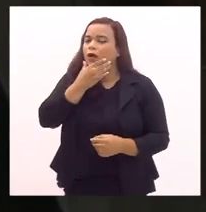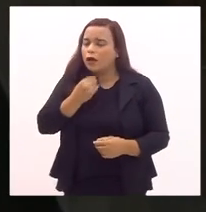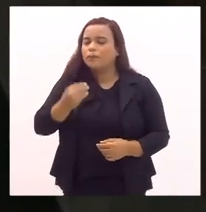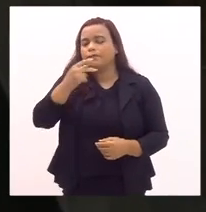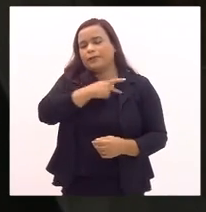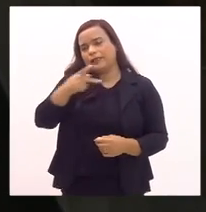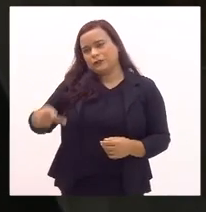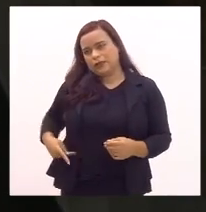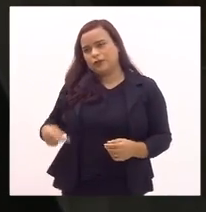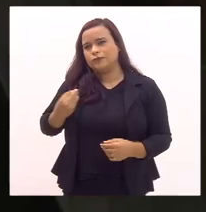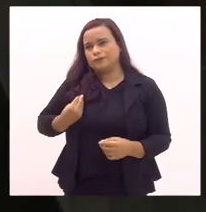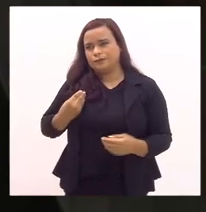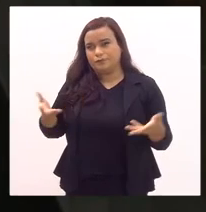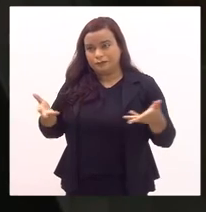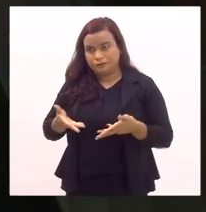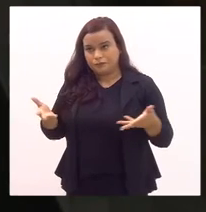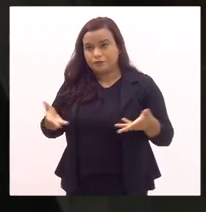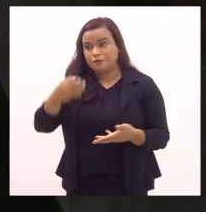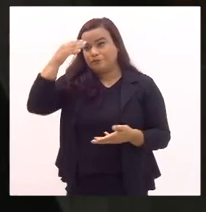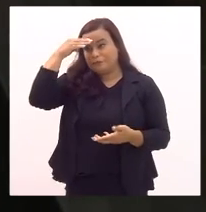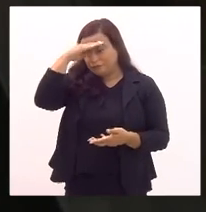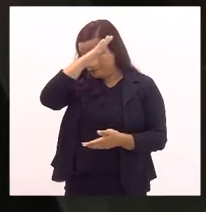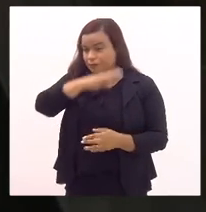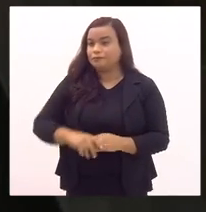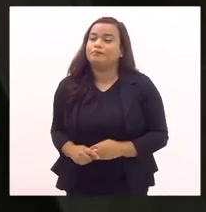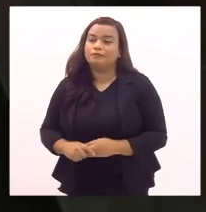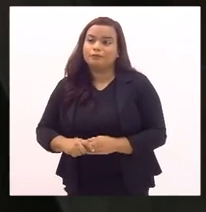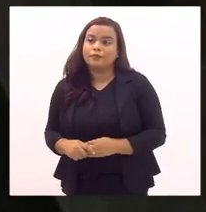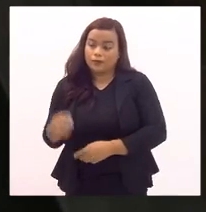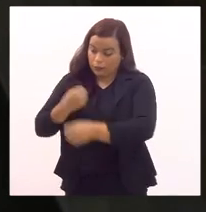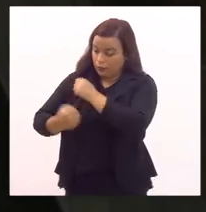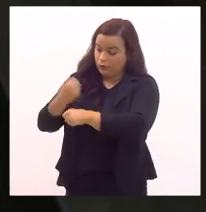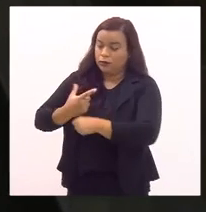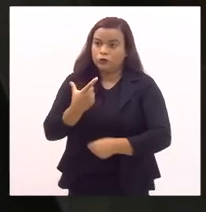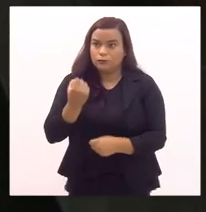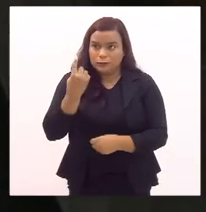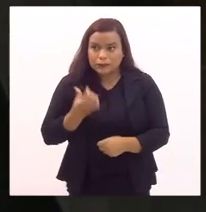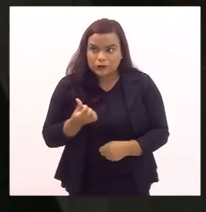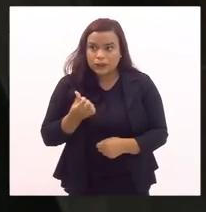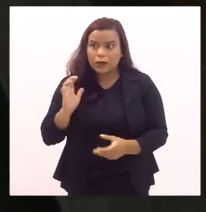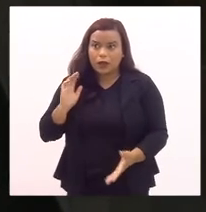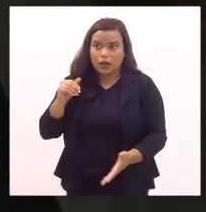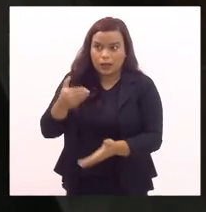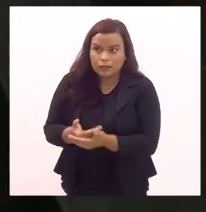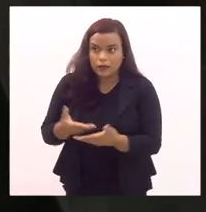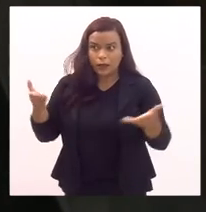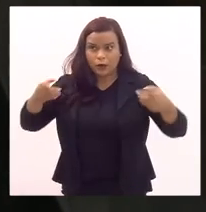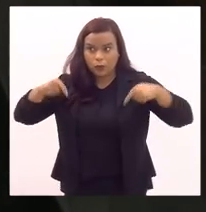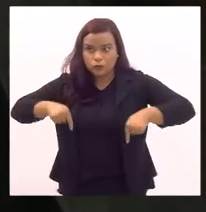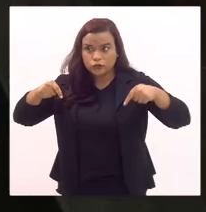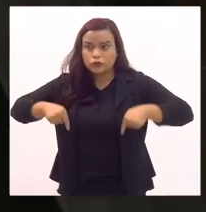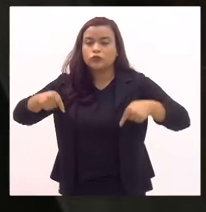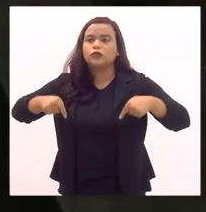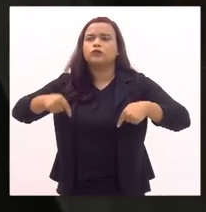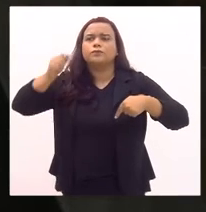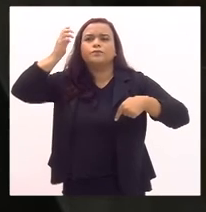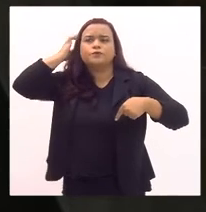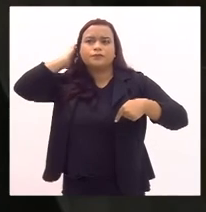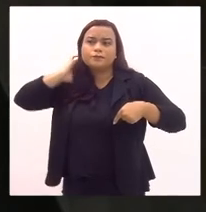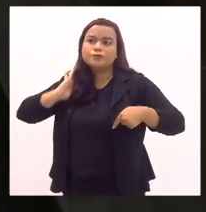de 2016 para cá antes de chegar no ponto em que estamos hoje